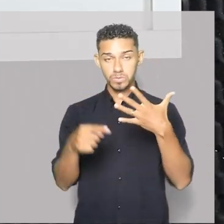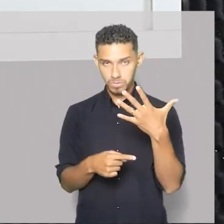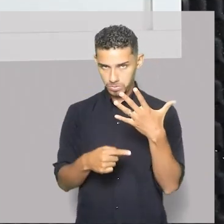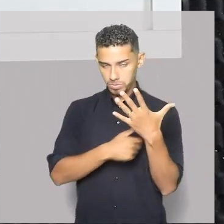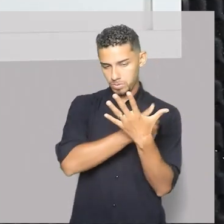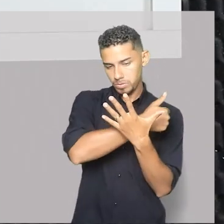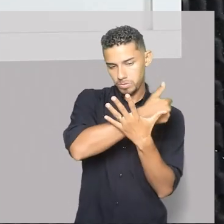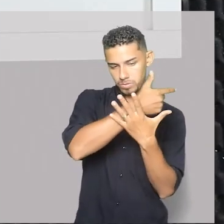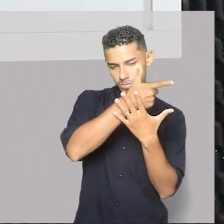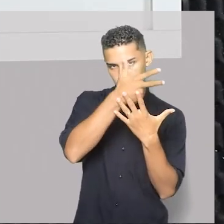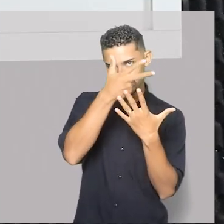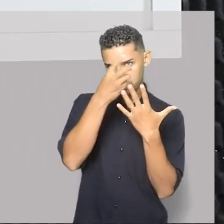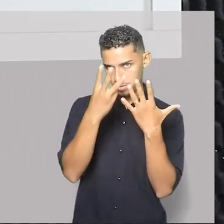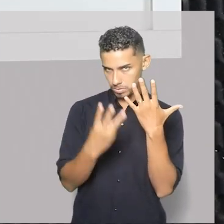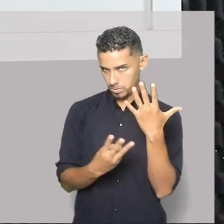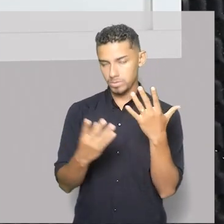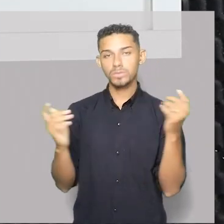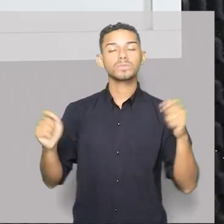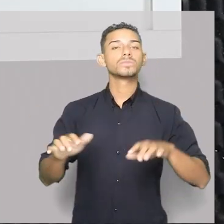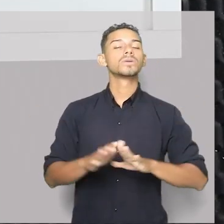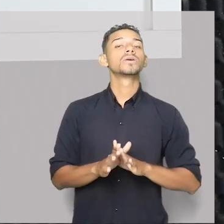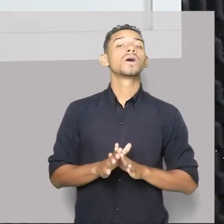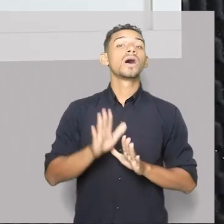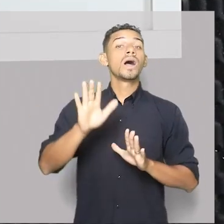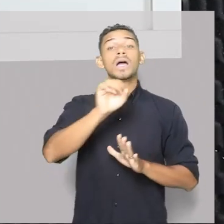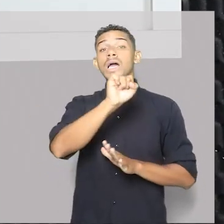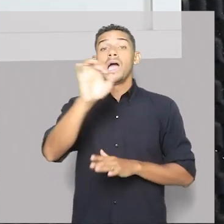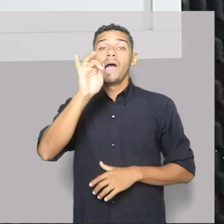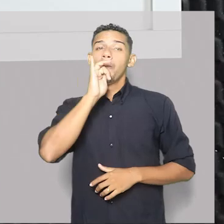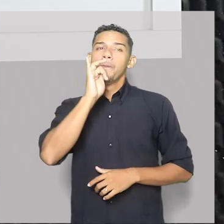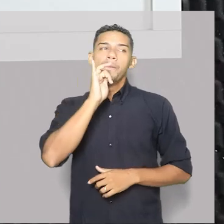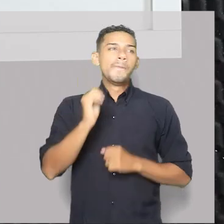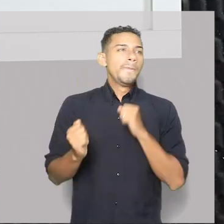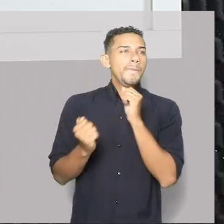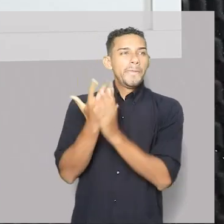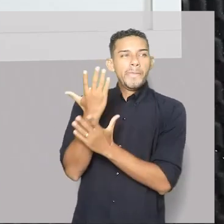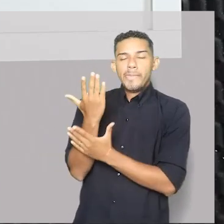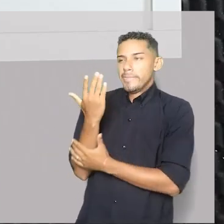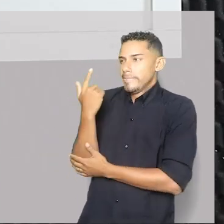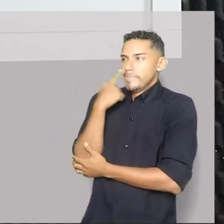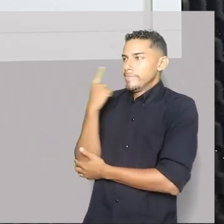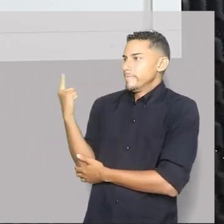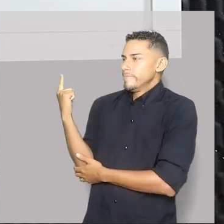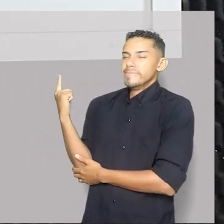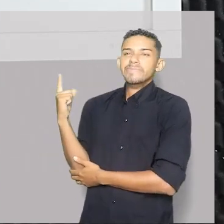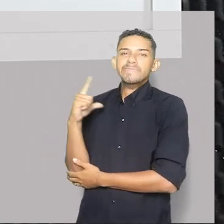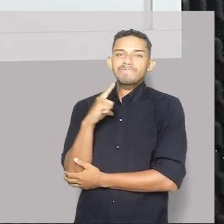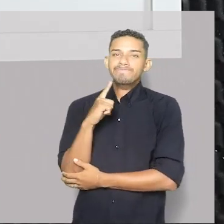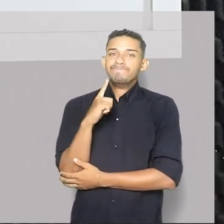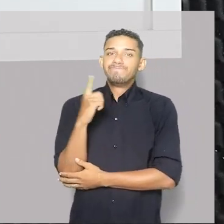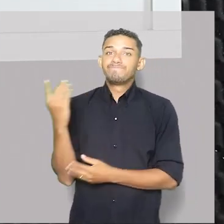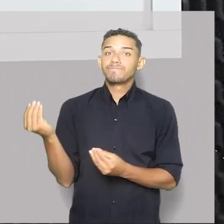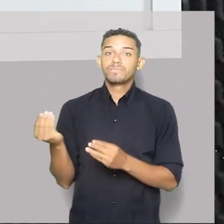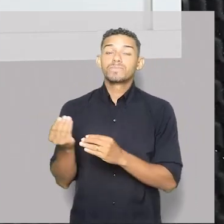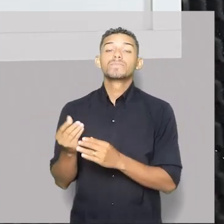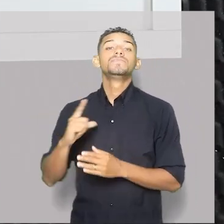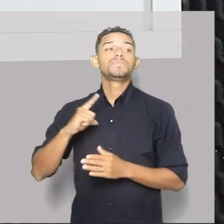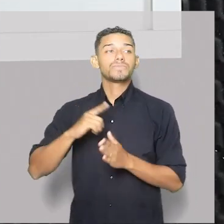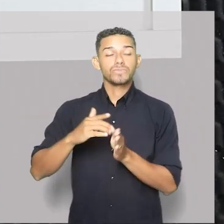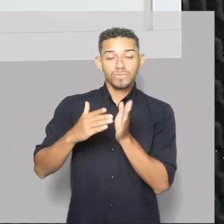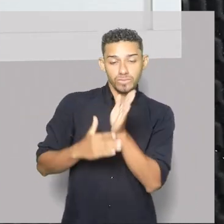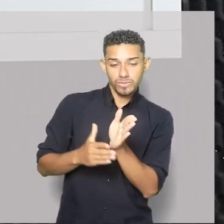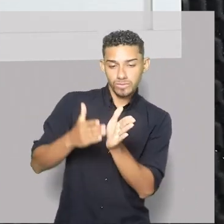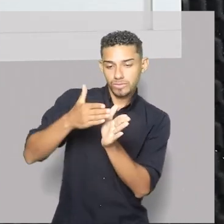frente. Por isso, se uma novidade surge exatamente aqui, onde eu estou apontando para você, quem vai ter